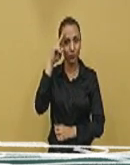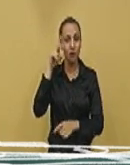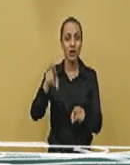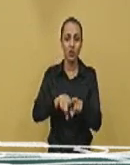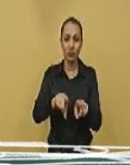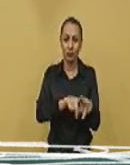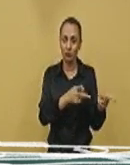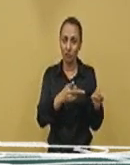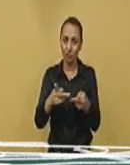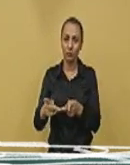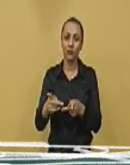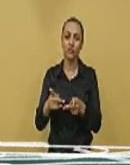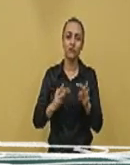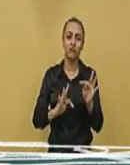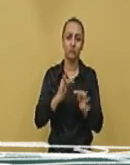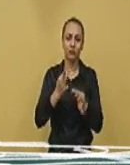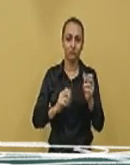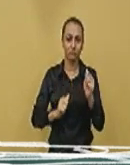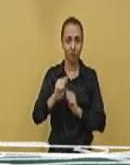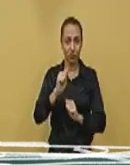administrativo Wesley do HU.